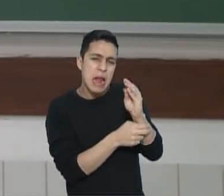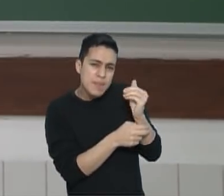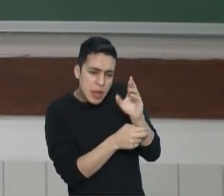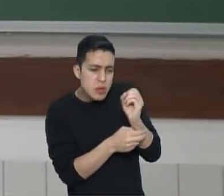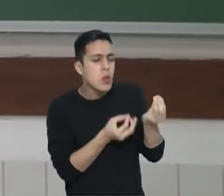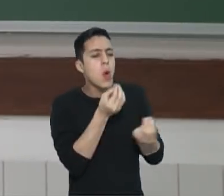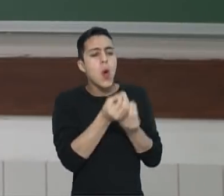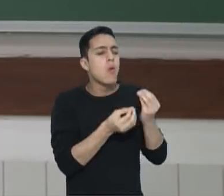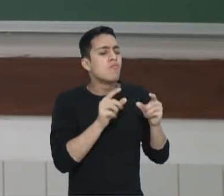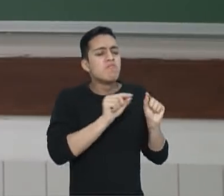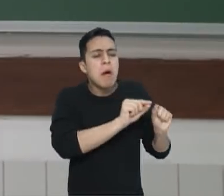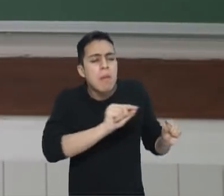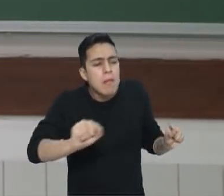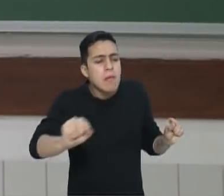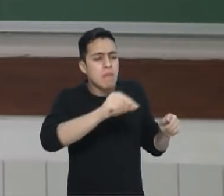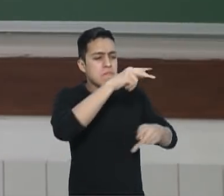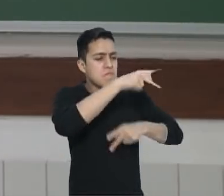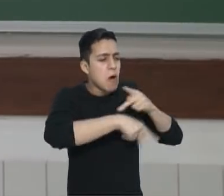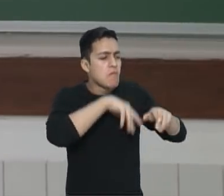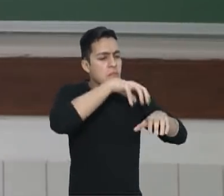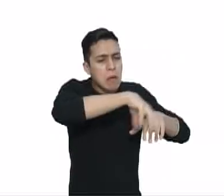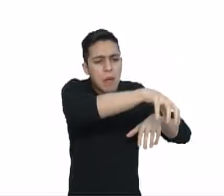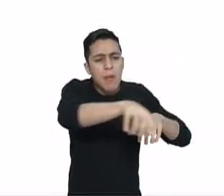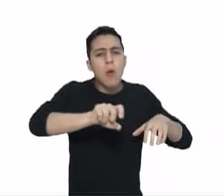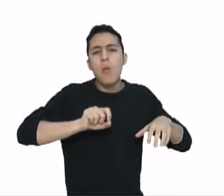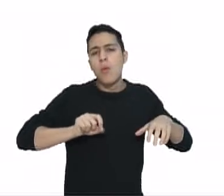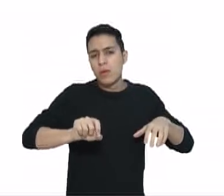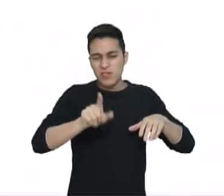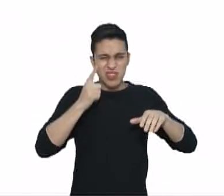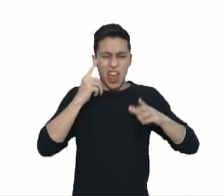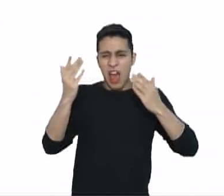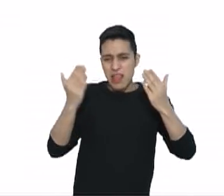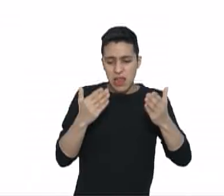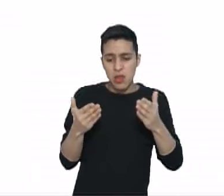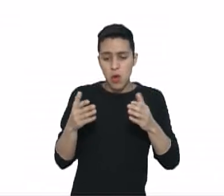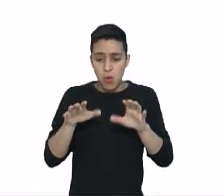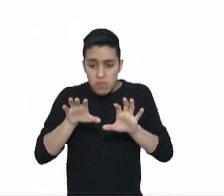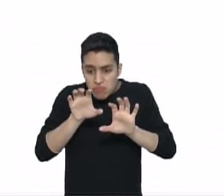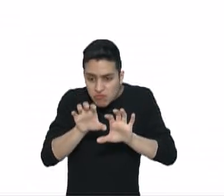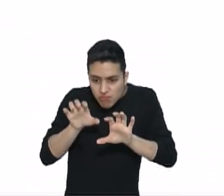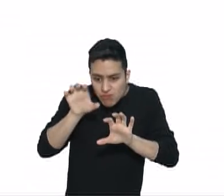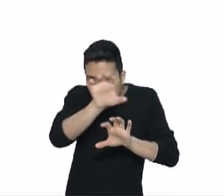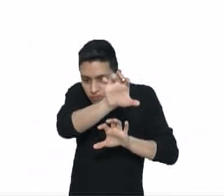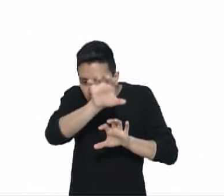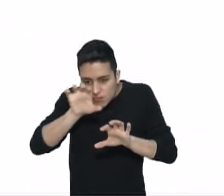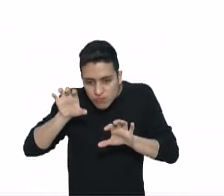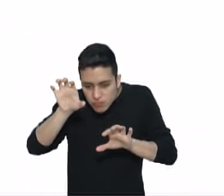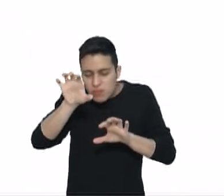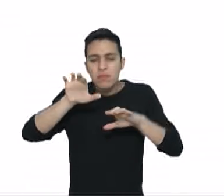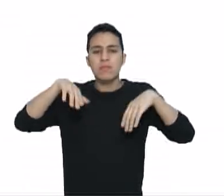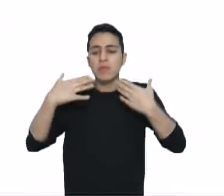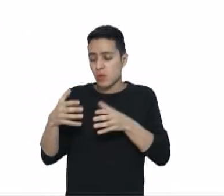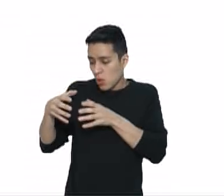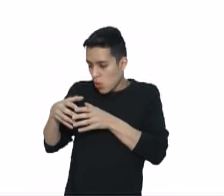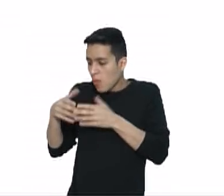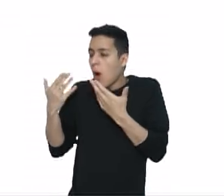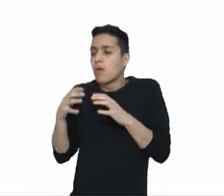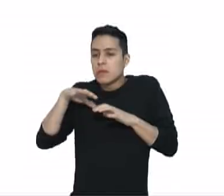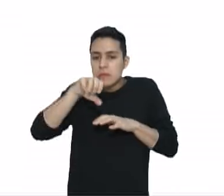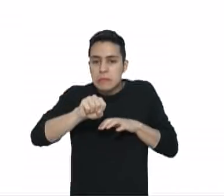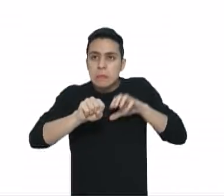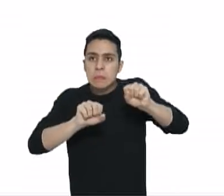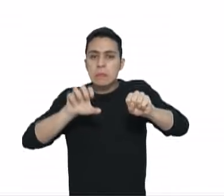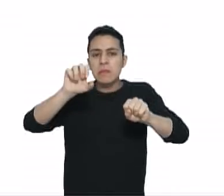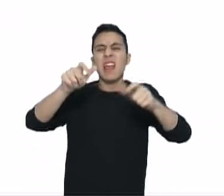esses grupos bárbaros. Então a gente analisou a delimitação dos reinos bárbaros e a região que cada grupo vai se fixar dentro